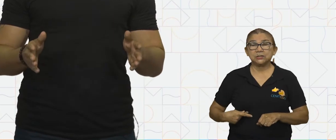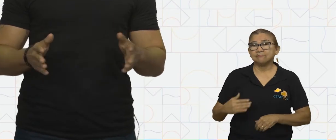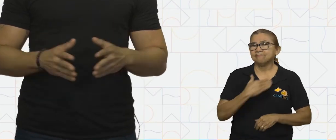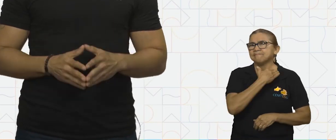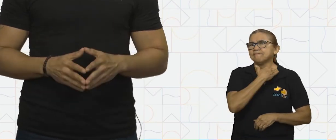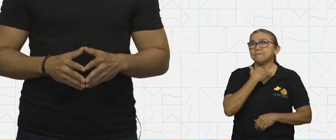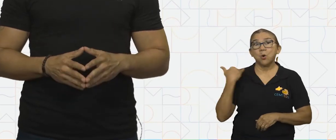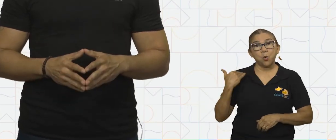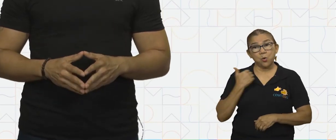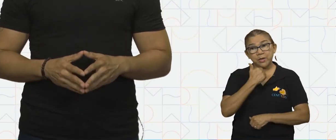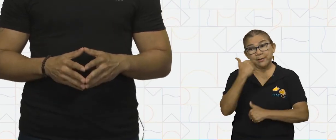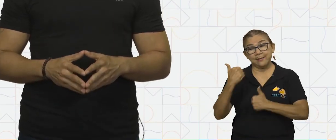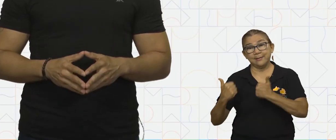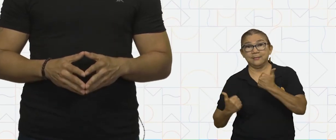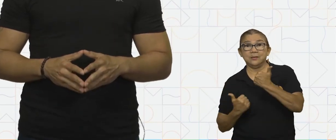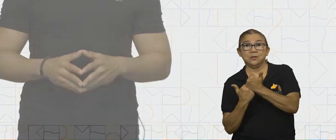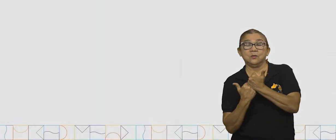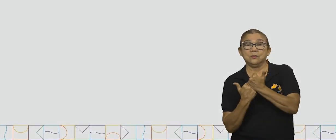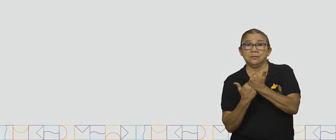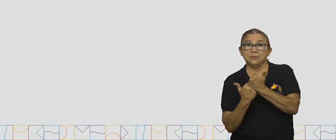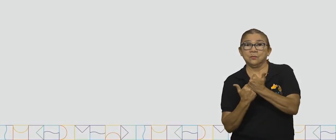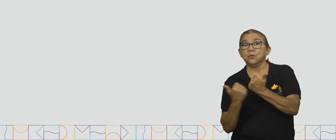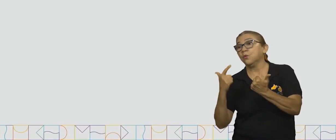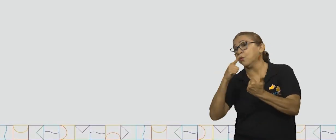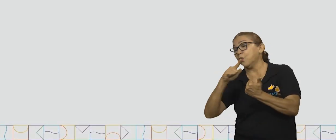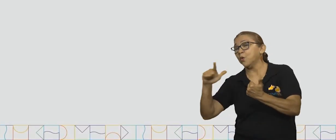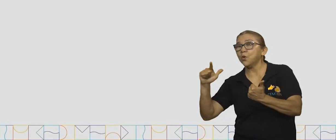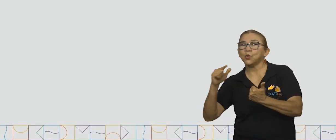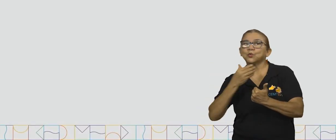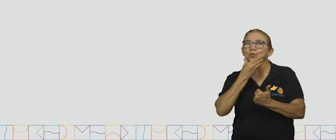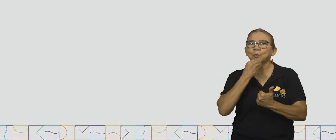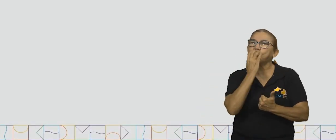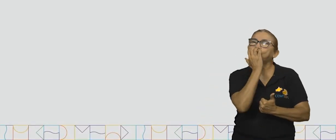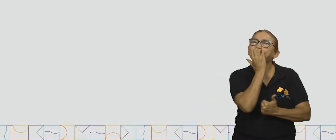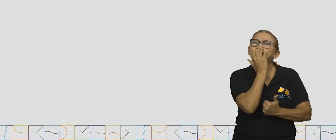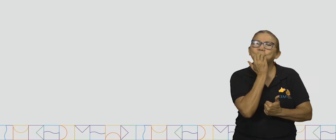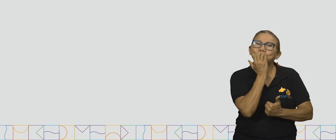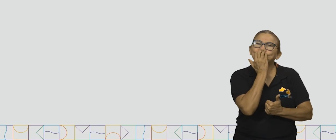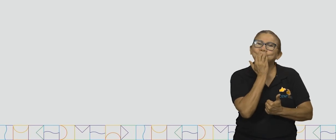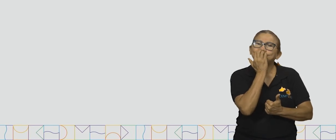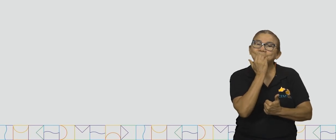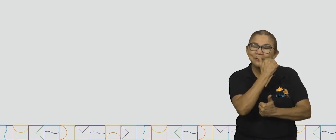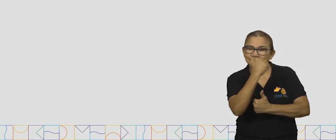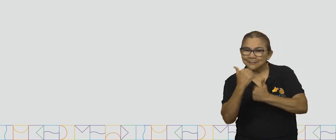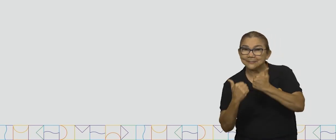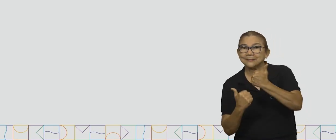de presidente foi assumido pelo vice-presidente José Sarney. Com a Constituição de